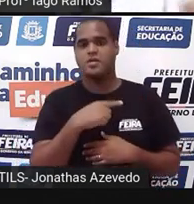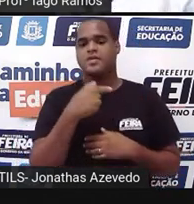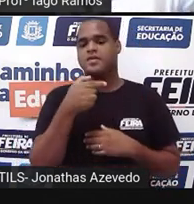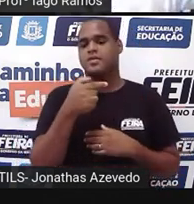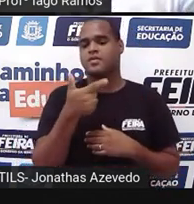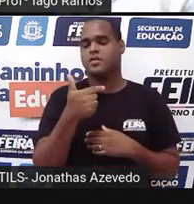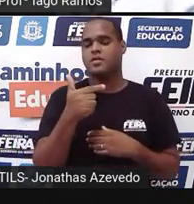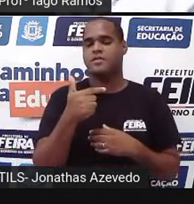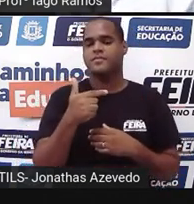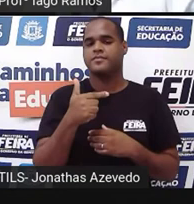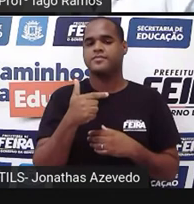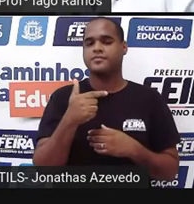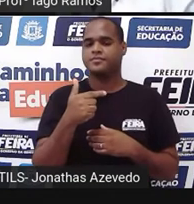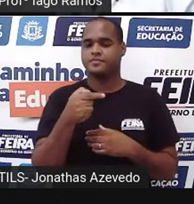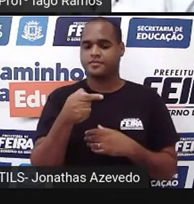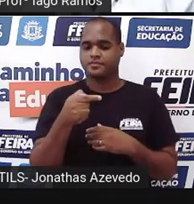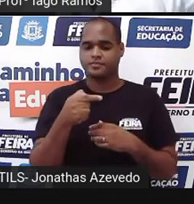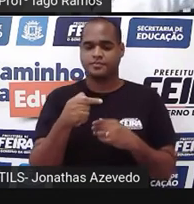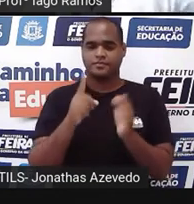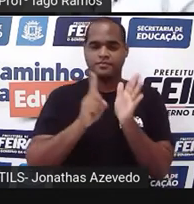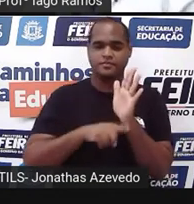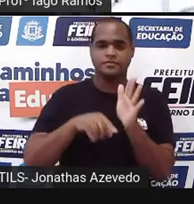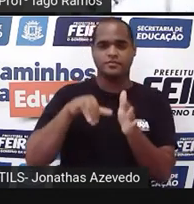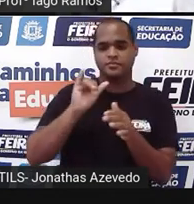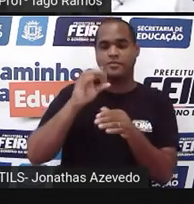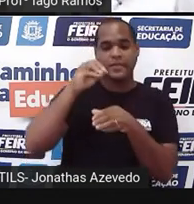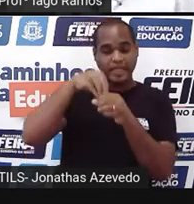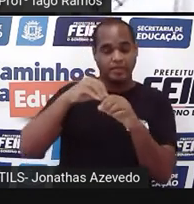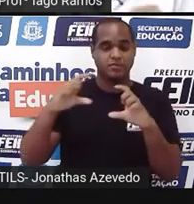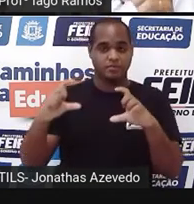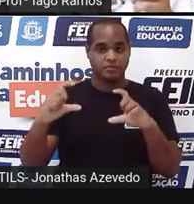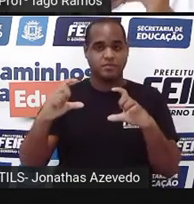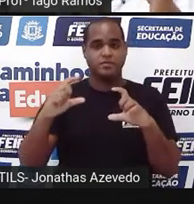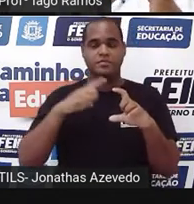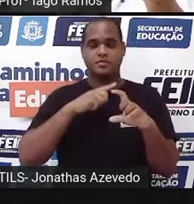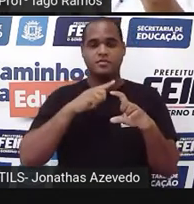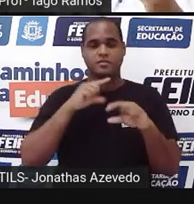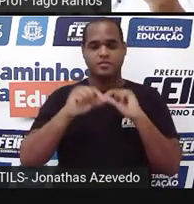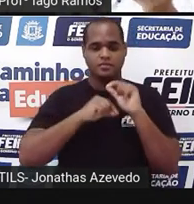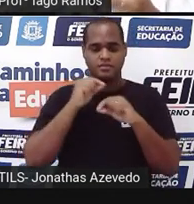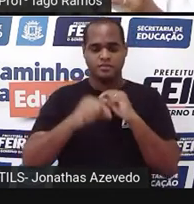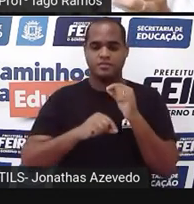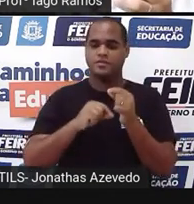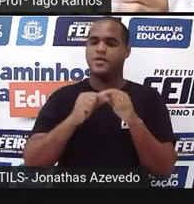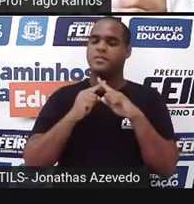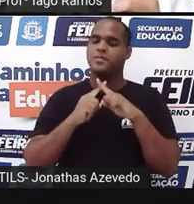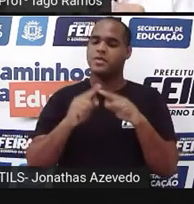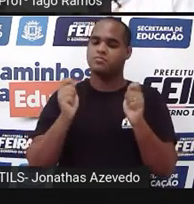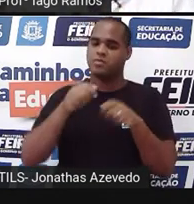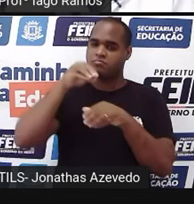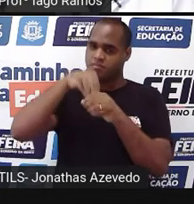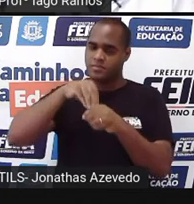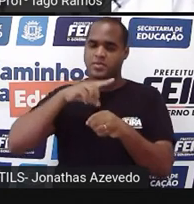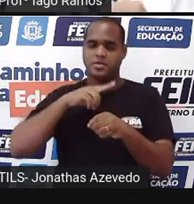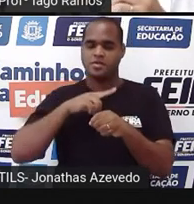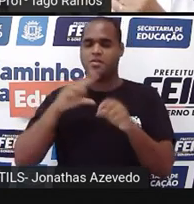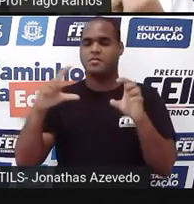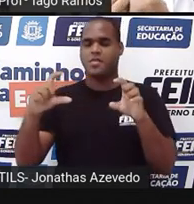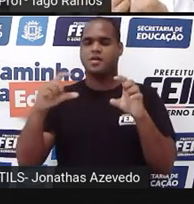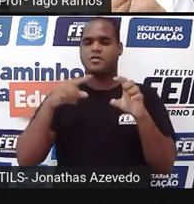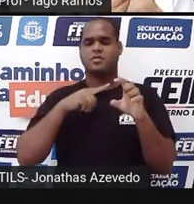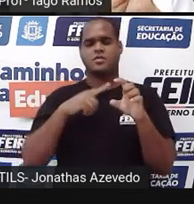sete menos y - 7 - Y dentro do parênteses eu multiplico por tudo o que tá dentro do parênteses